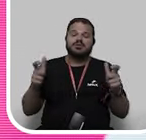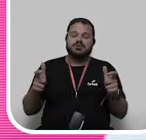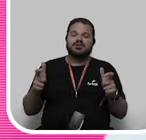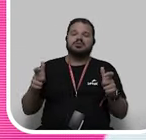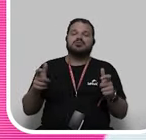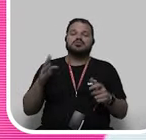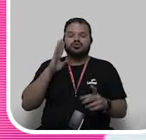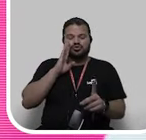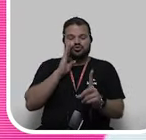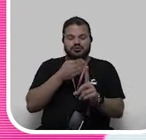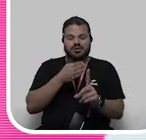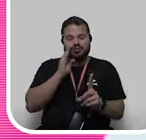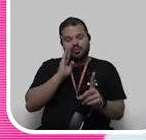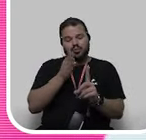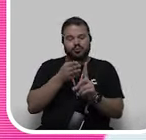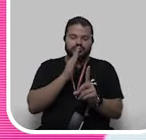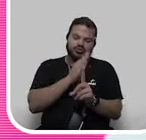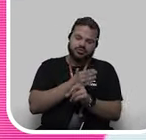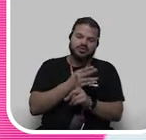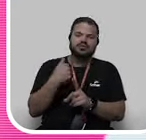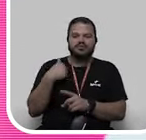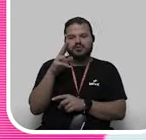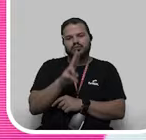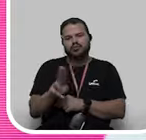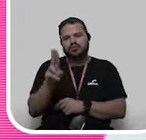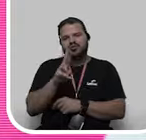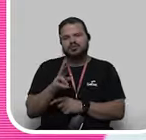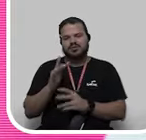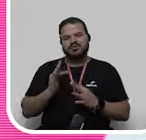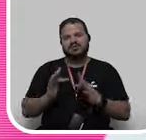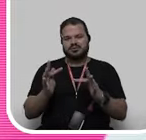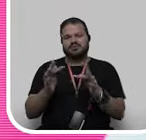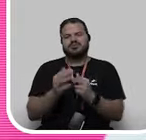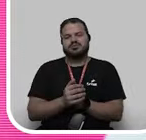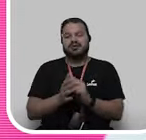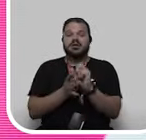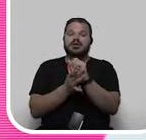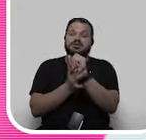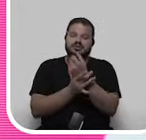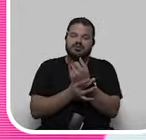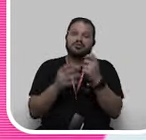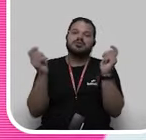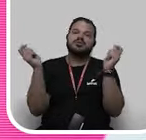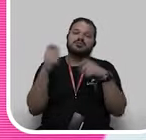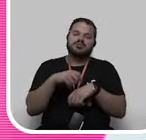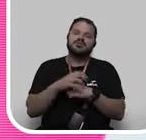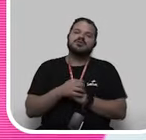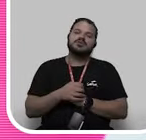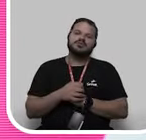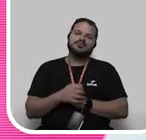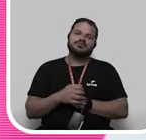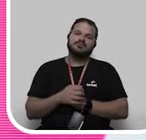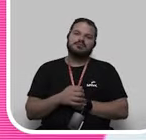maneira, direta ou indiretamente, vão usar tecnologia e a segurança vai a reboque, né?